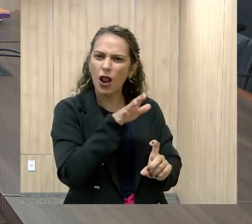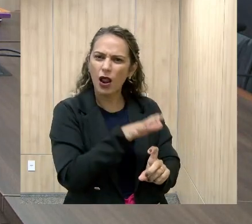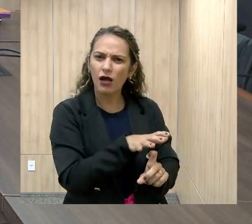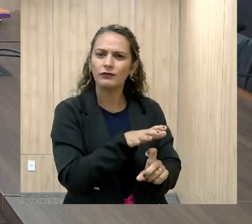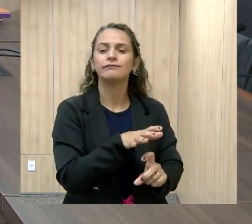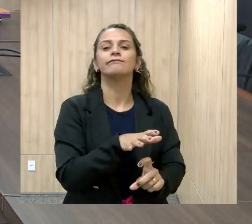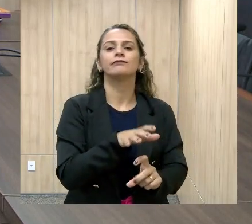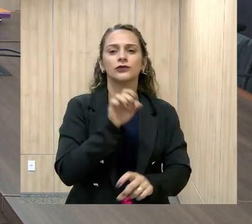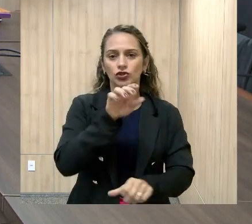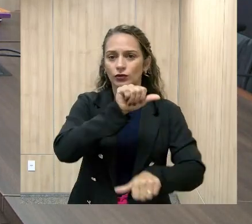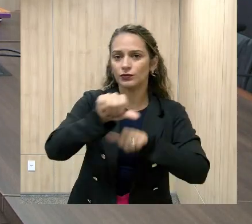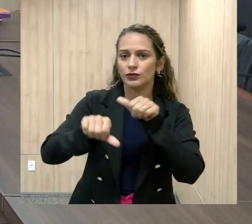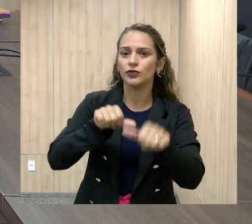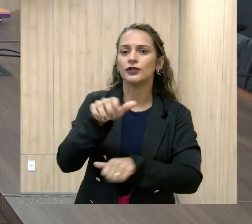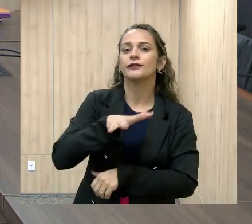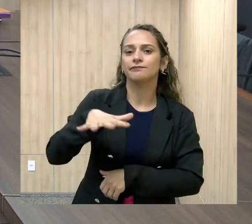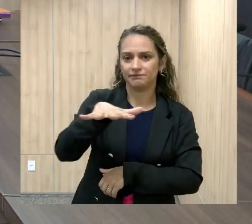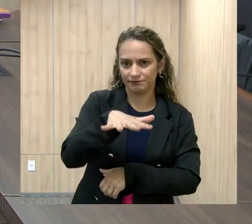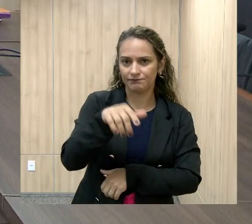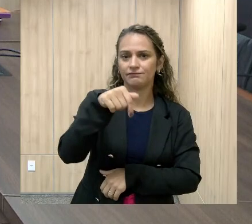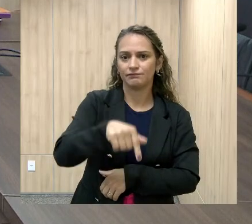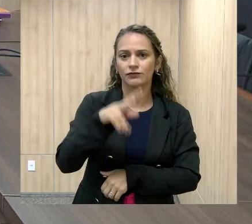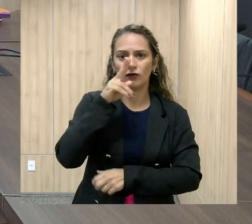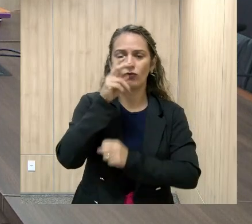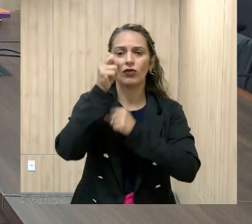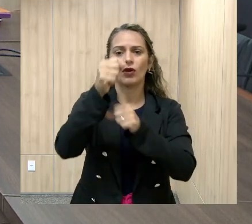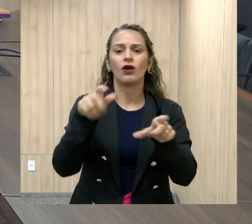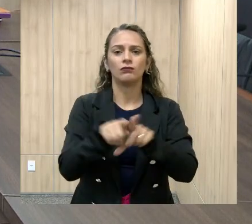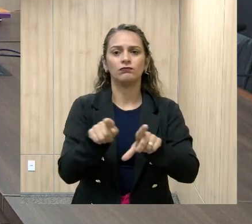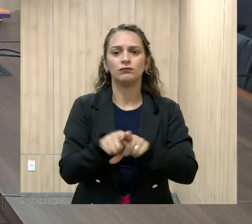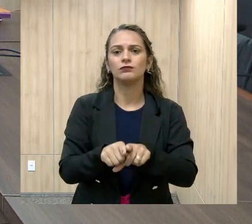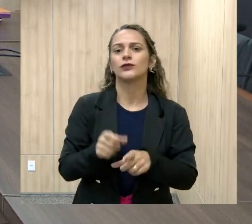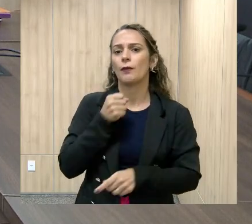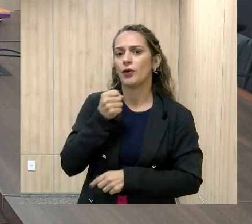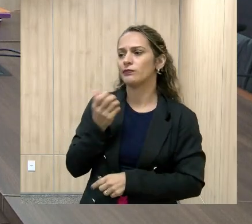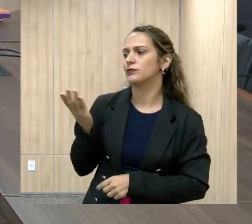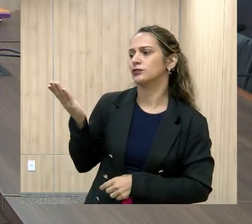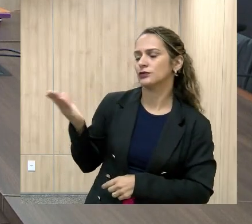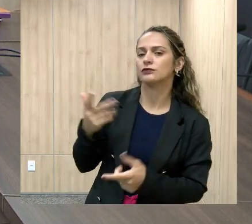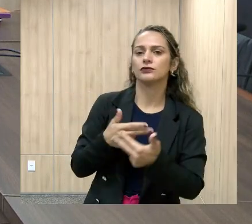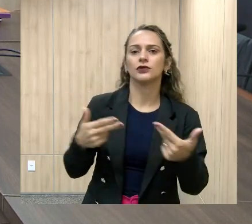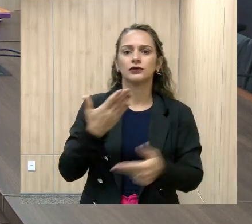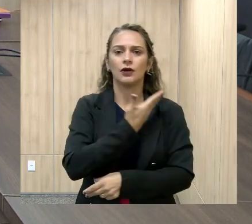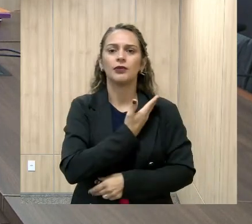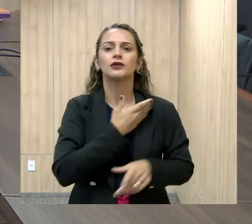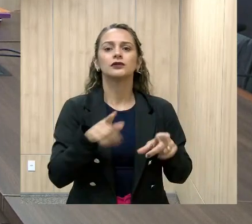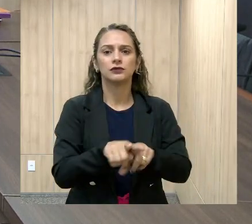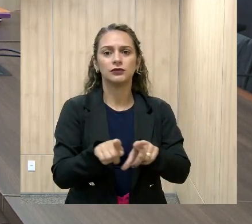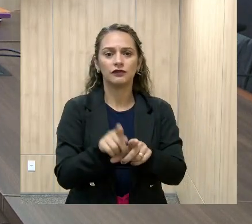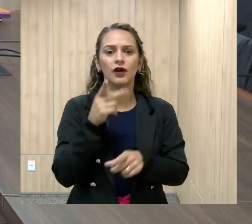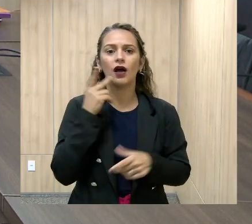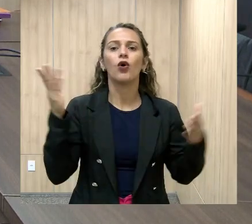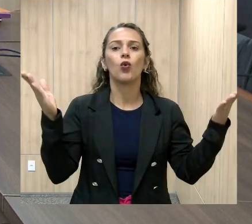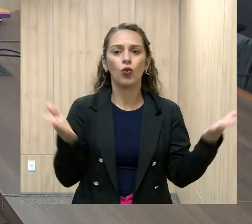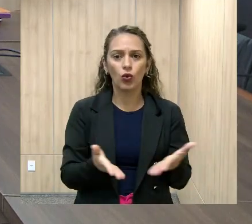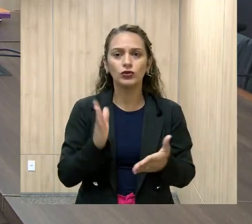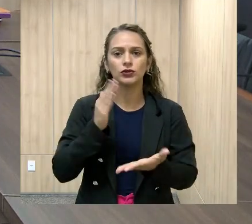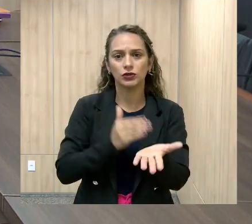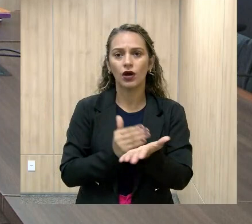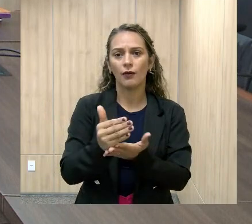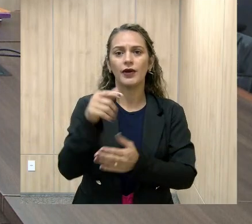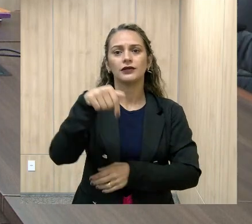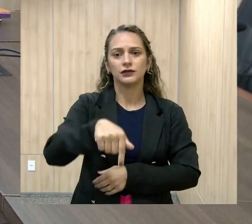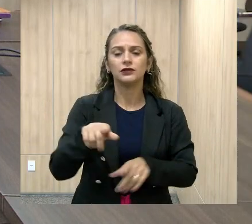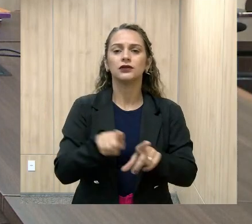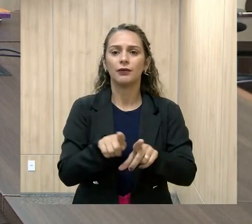através de um trabalho forte da gente aqui no Parlamento então assim vou abrir para os demais colegas mas queria dizer que hoje a gente